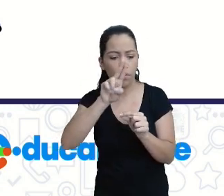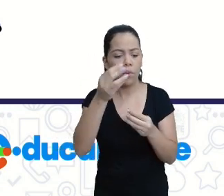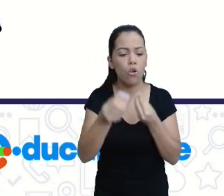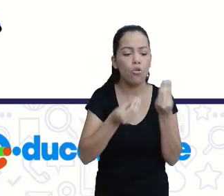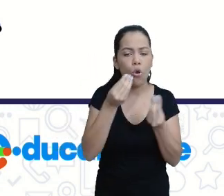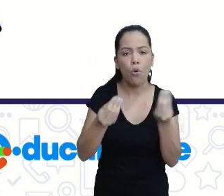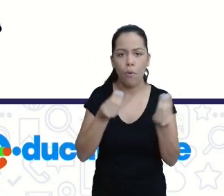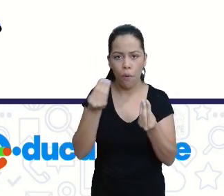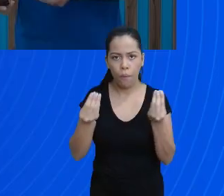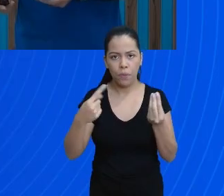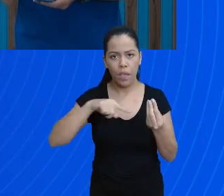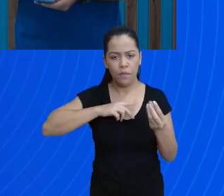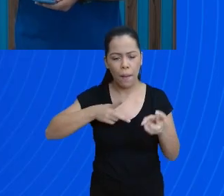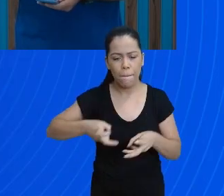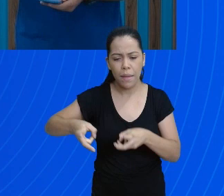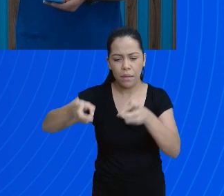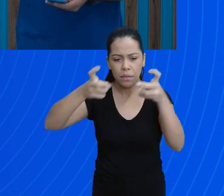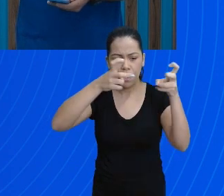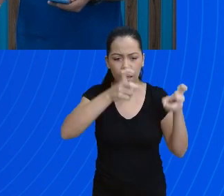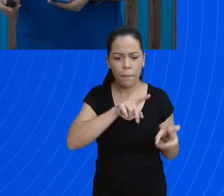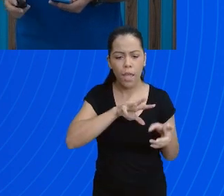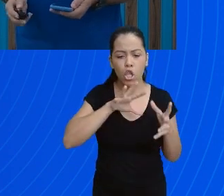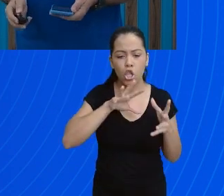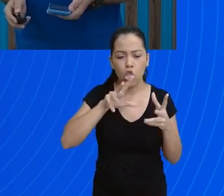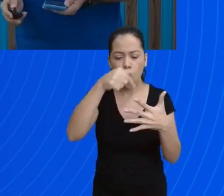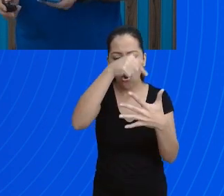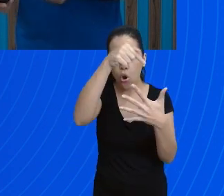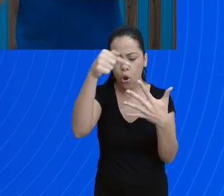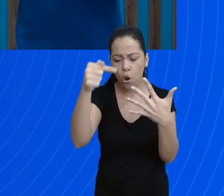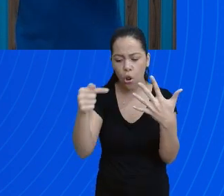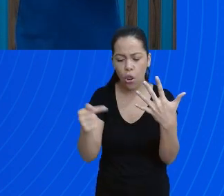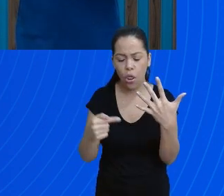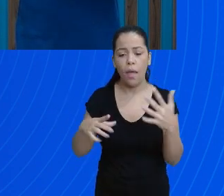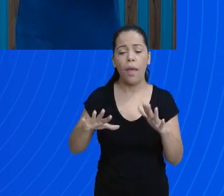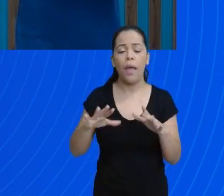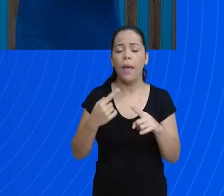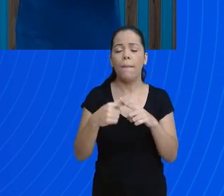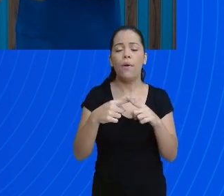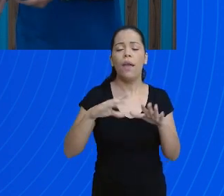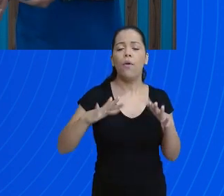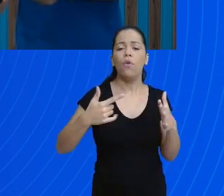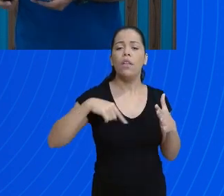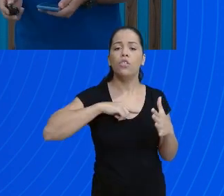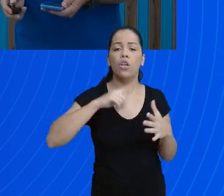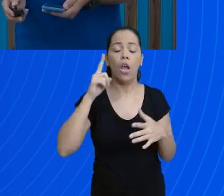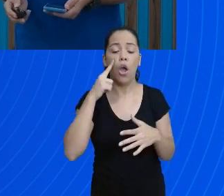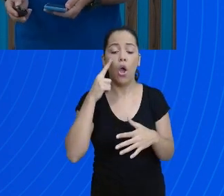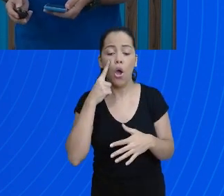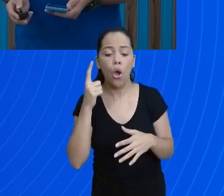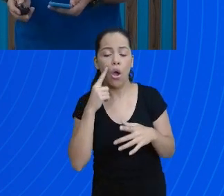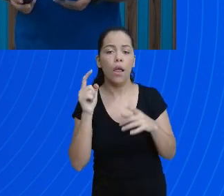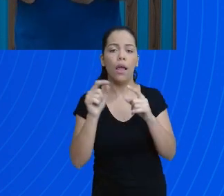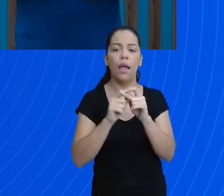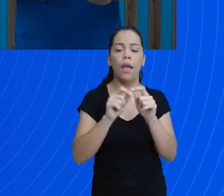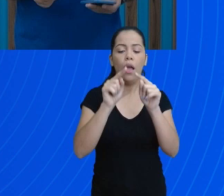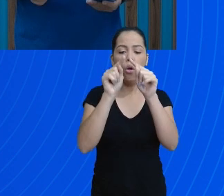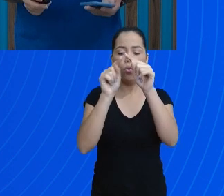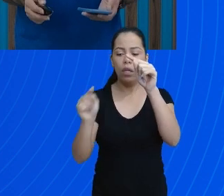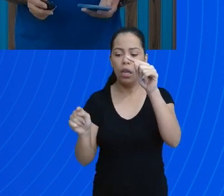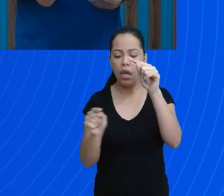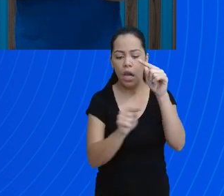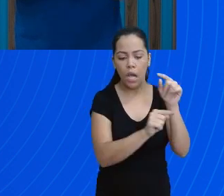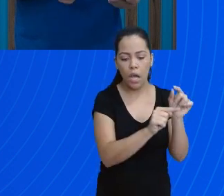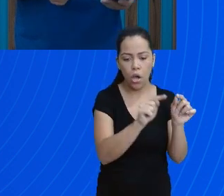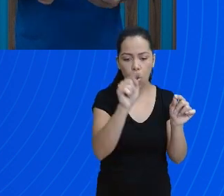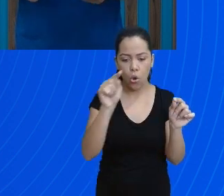certo? A gente vai perceber que todos esses elementos aí, porque quando a gente olha um triângulo, a gente geralmente se preocupa exclusivamente com